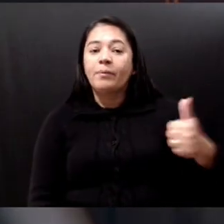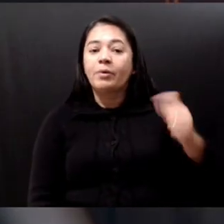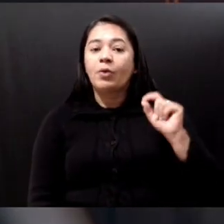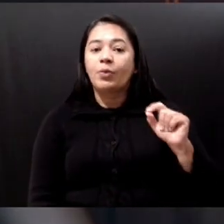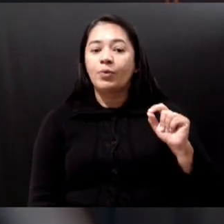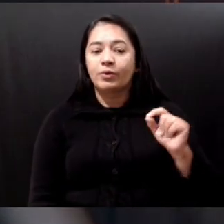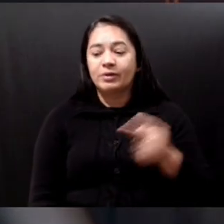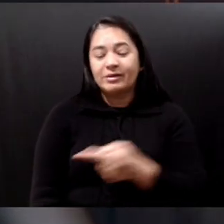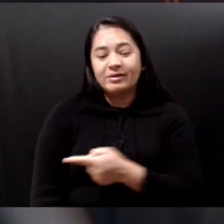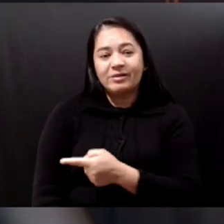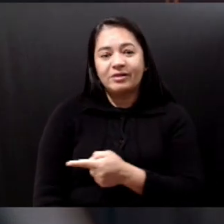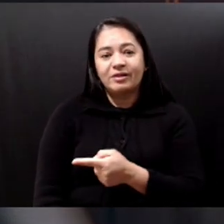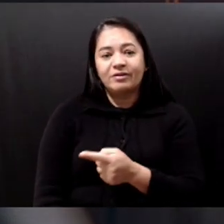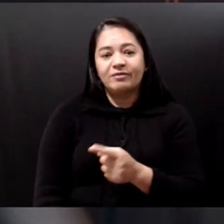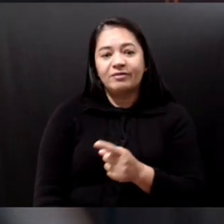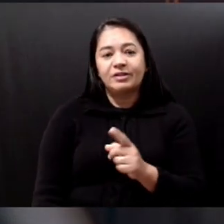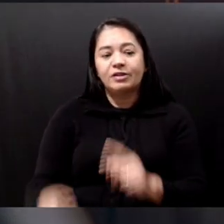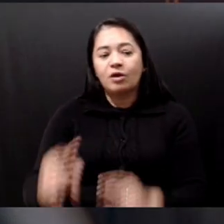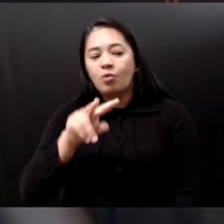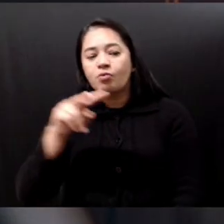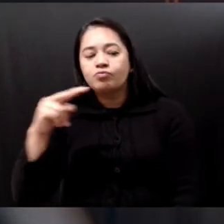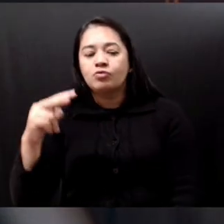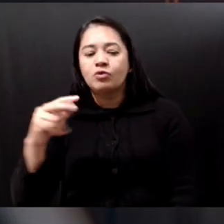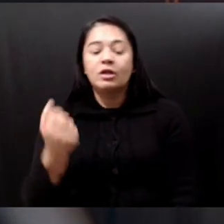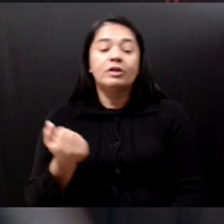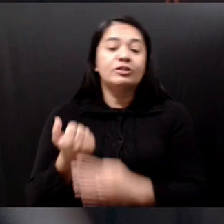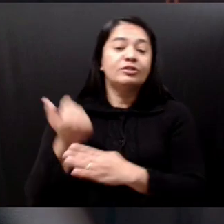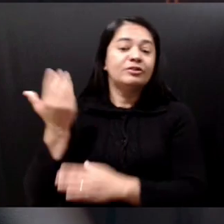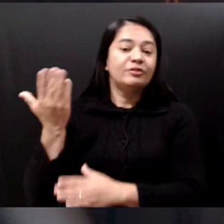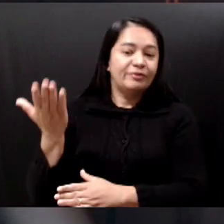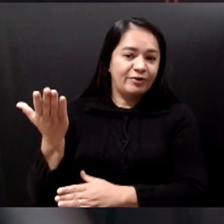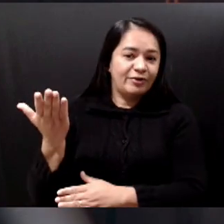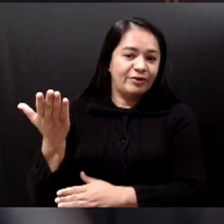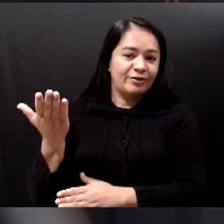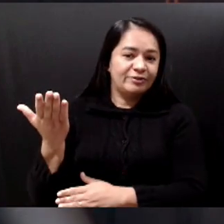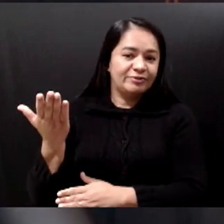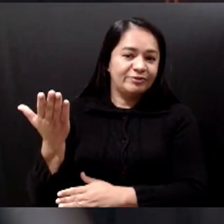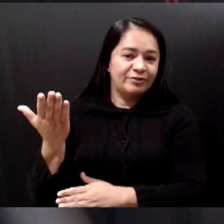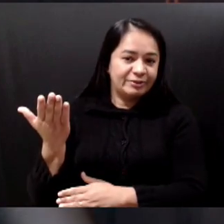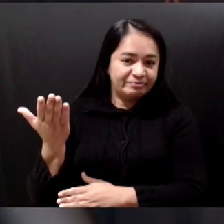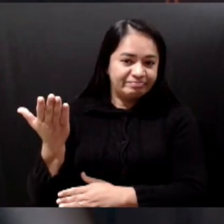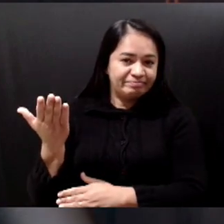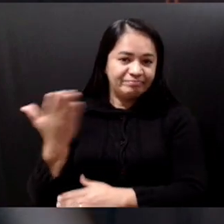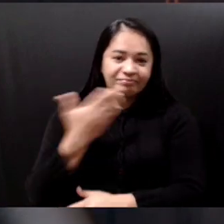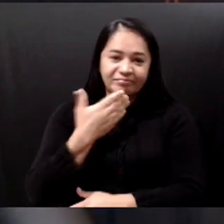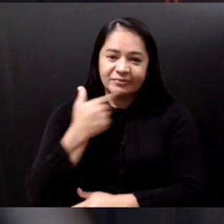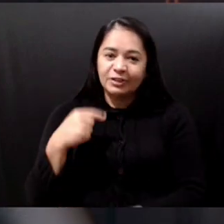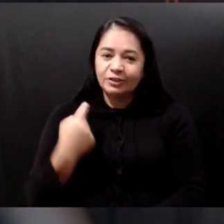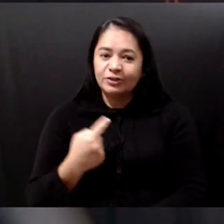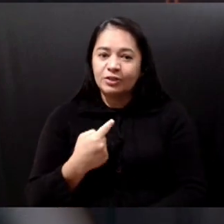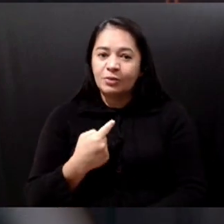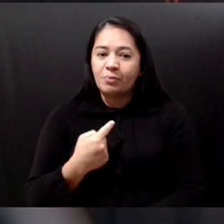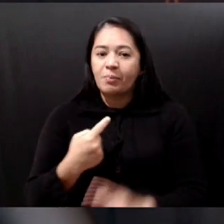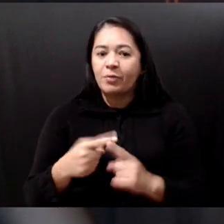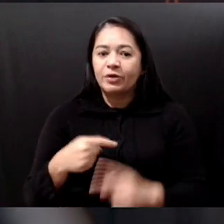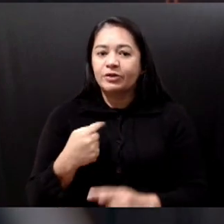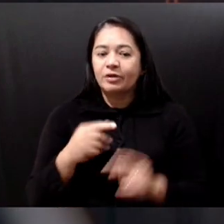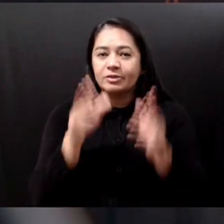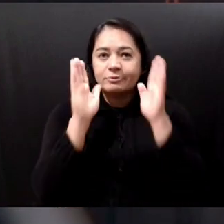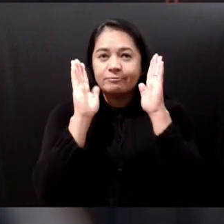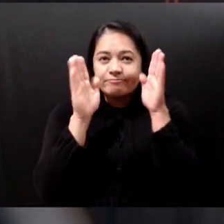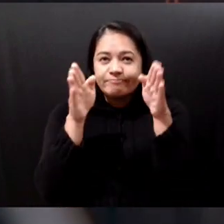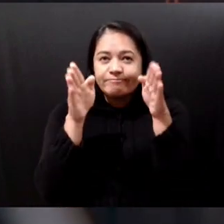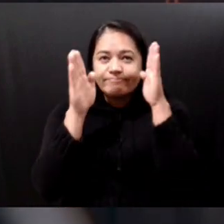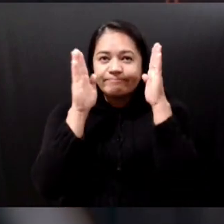externo, ele vai trazer, um olhar de fora. A gente normalmente é enviesado, né, às vezes é um pouco